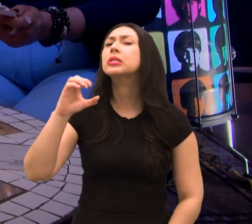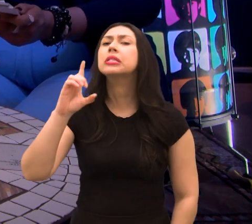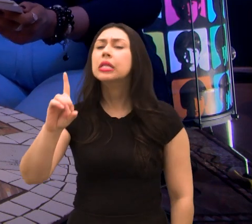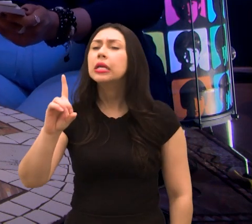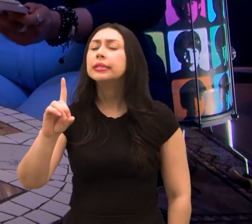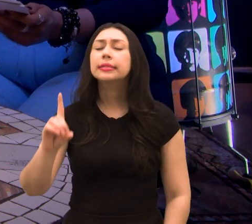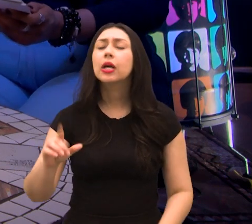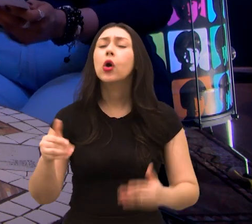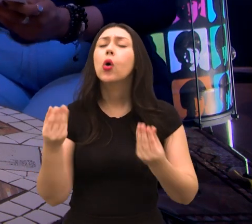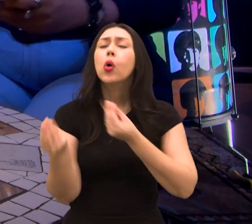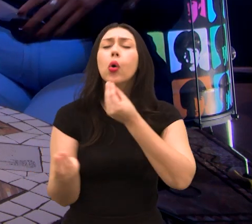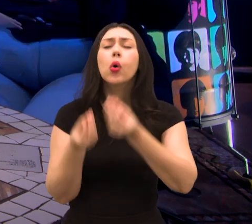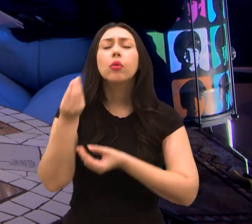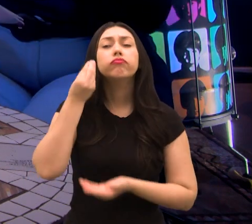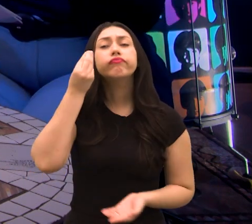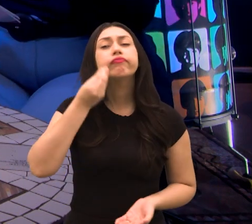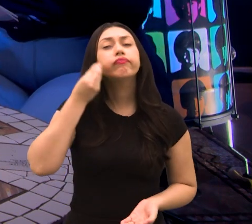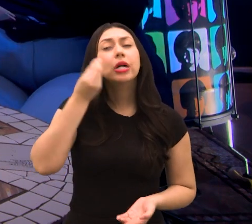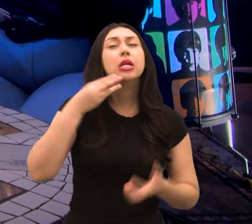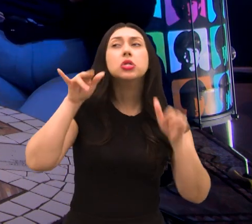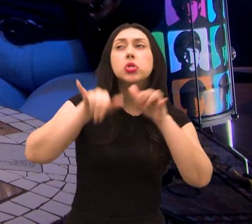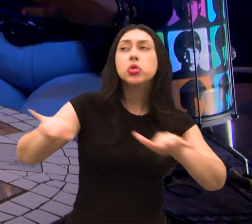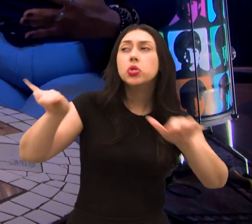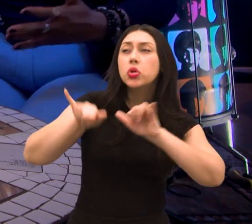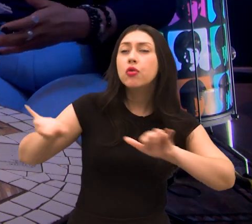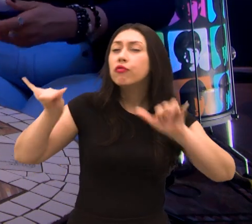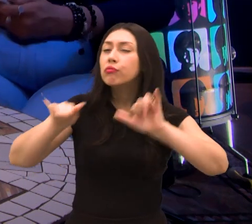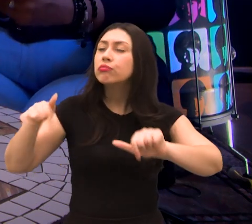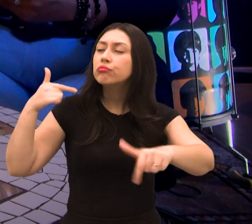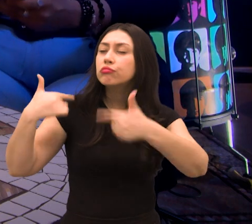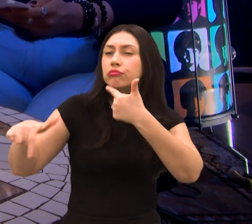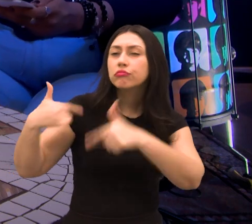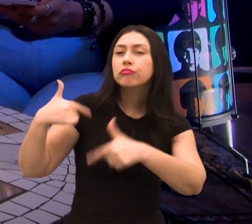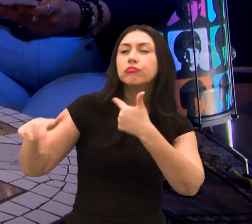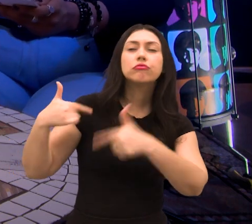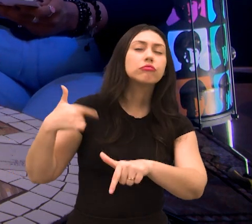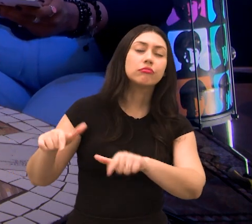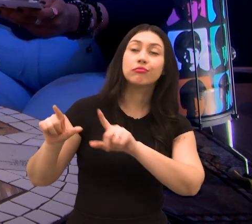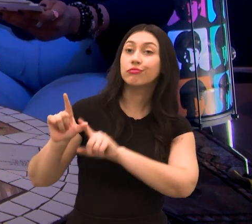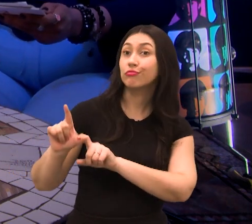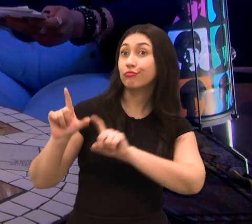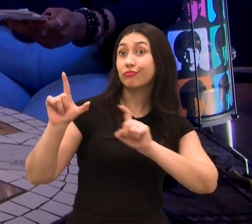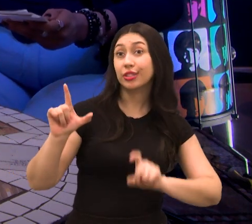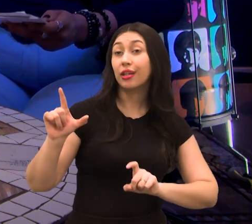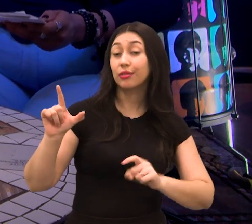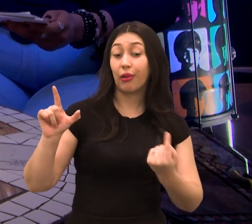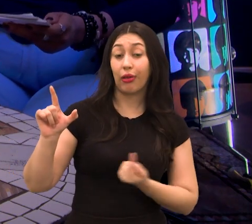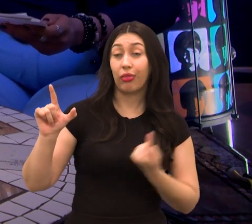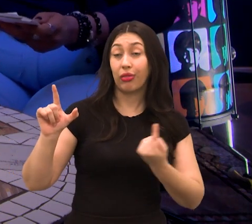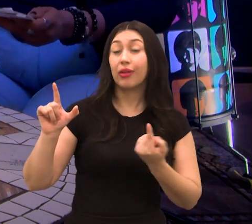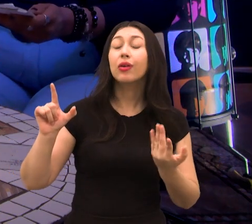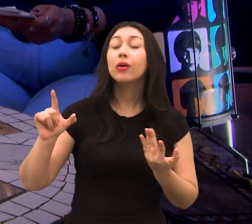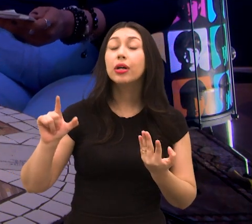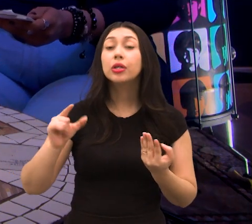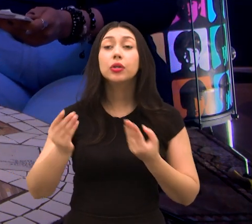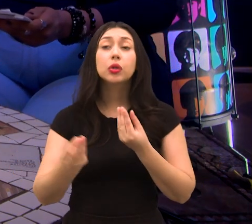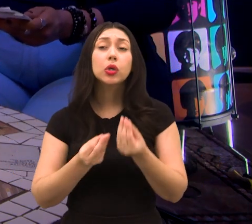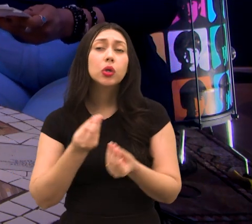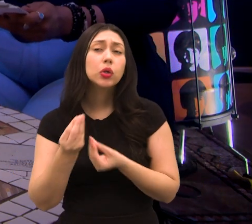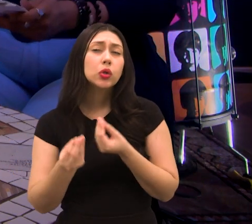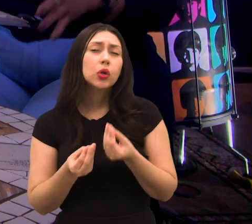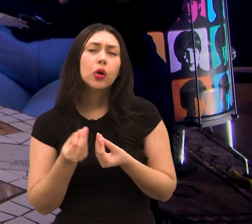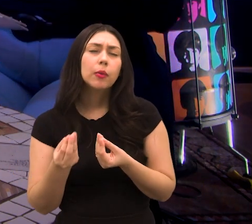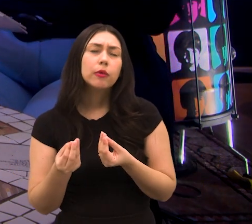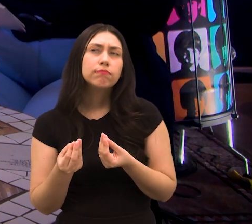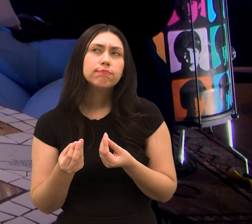discos independentes, né? Como é que foi essa experiência de divulgar esse trabalho, né? De forma independente, no início da sua carreira